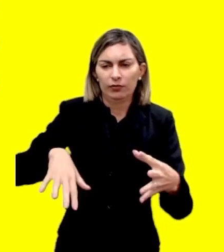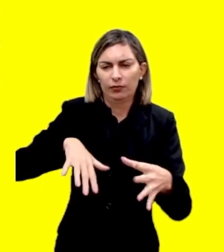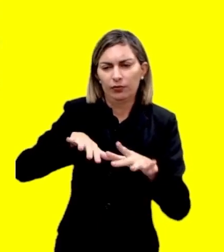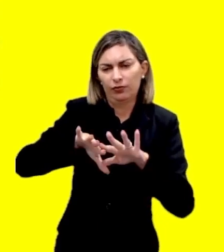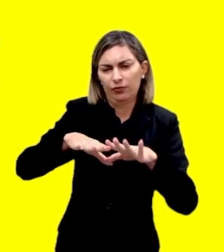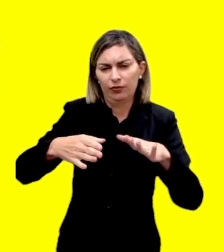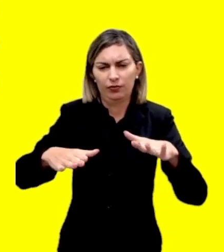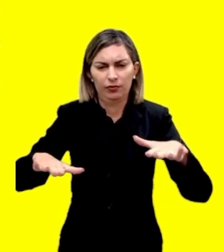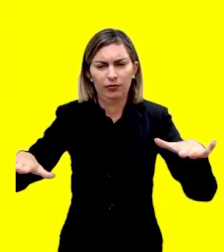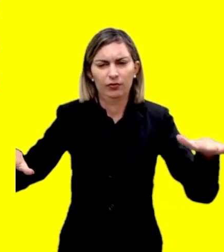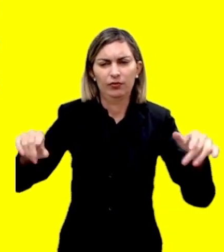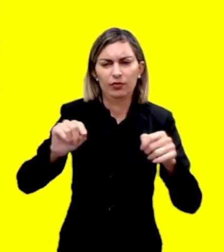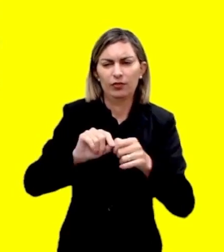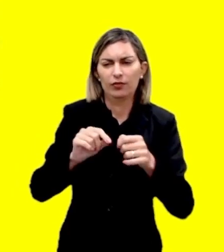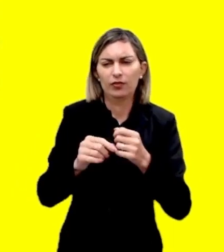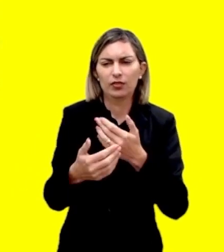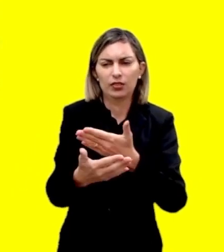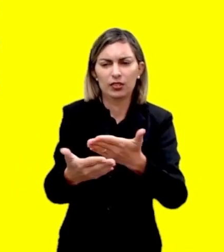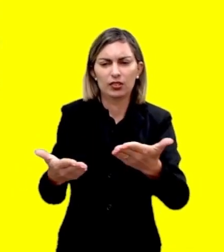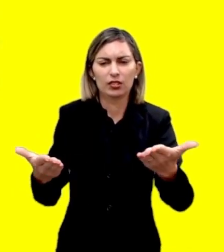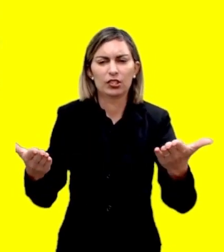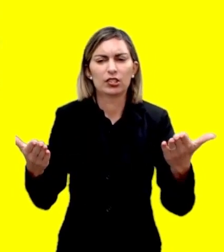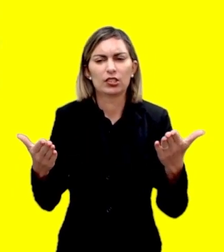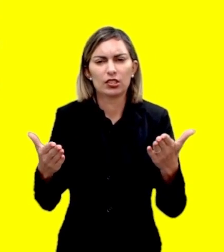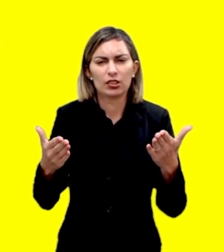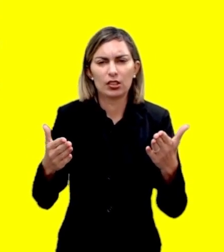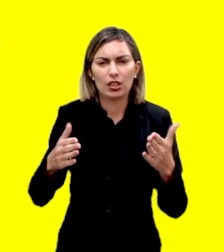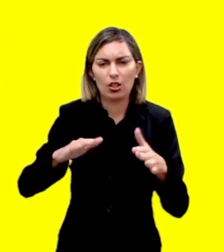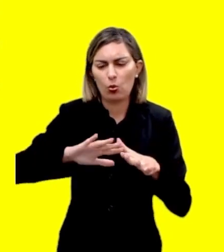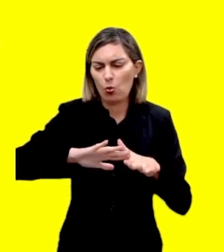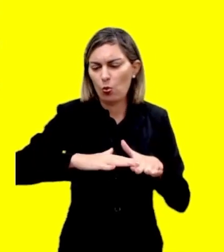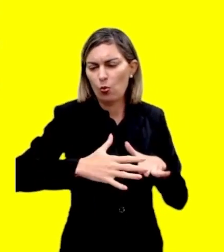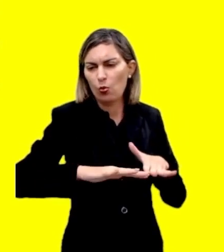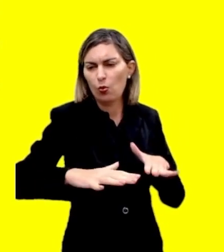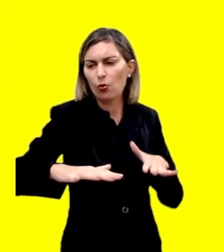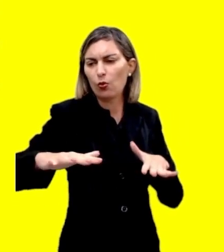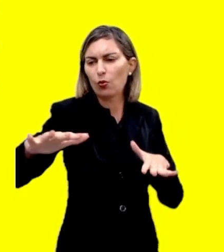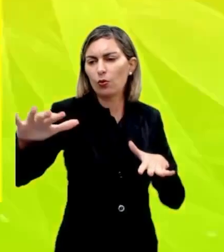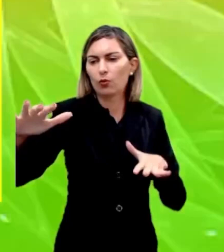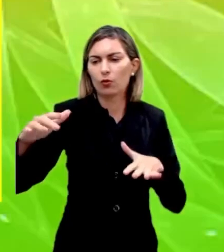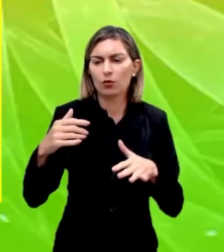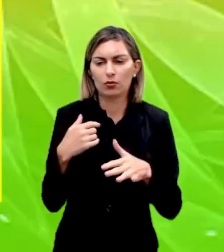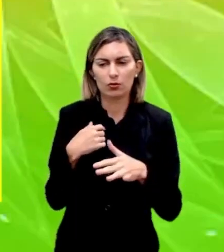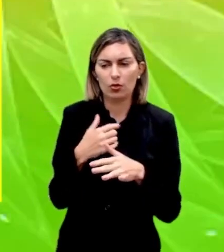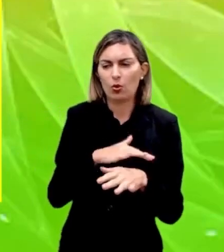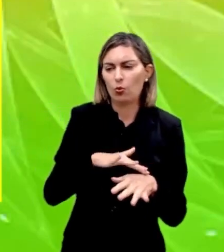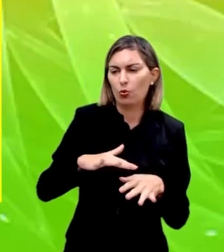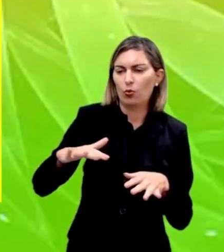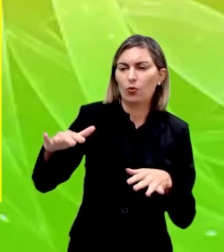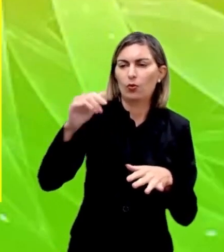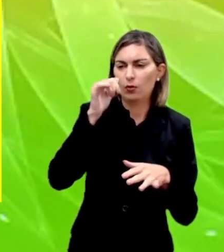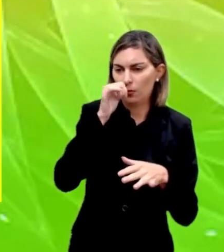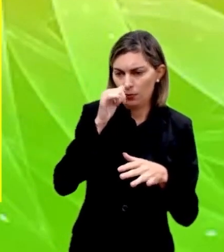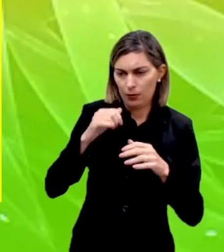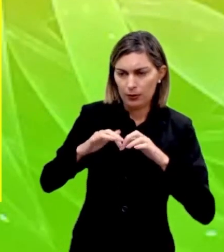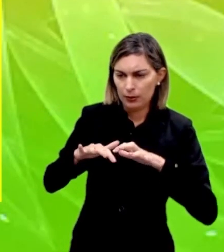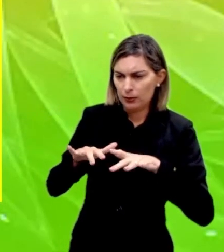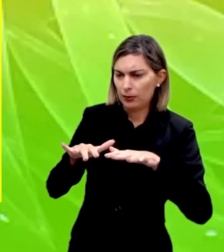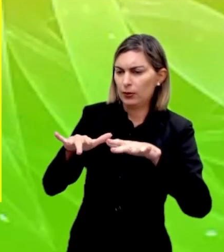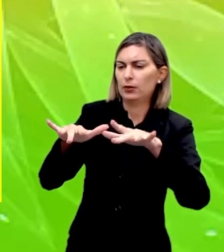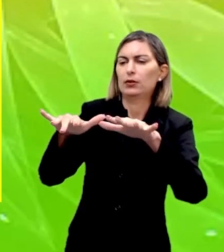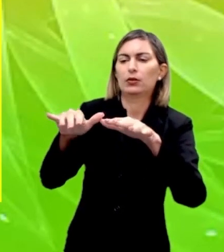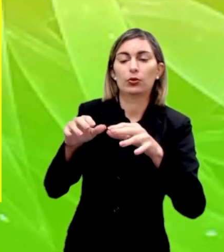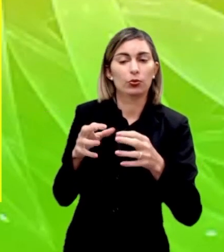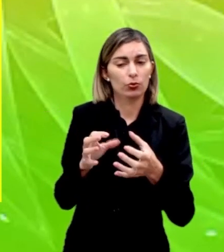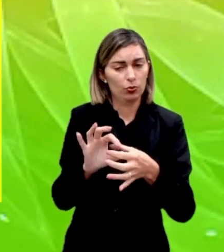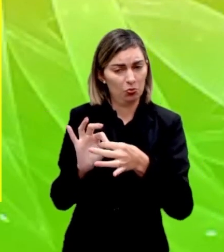oceano. Eles fazem uma espécie de ilhas no oceano. As correntes marítimas saem levando ele e eles se